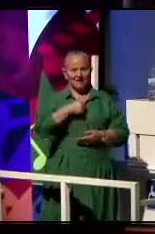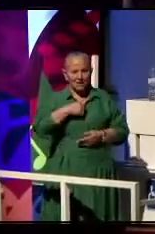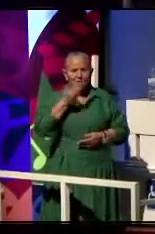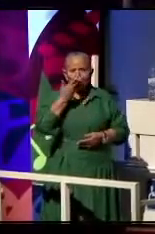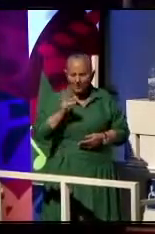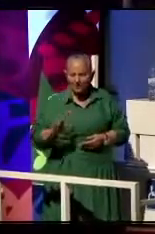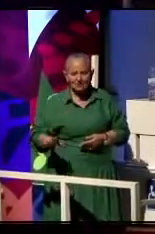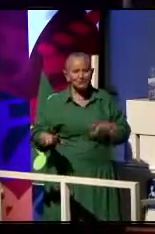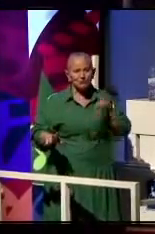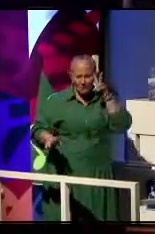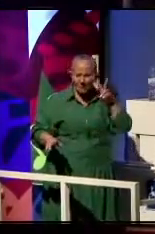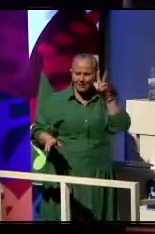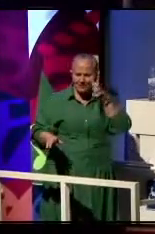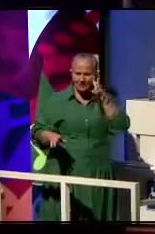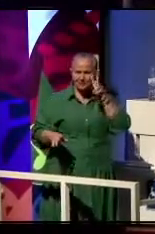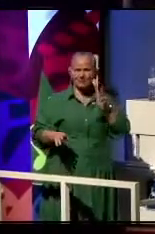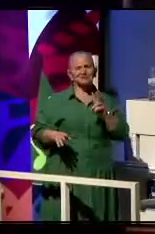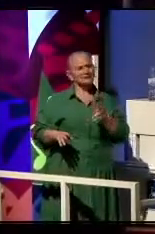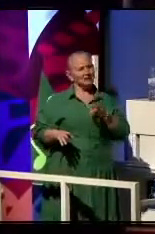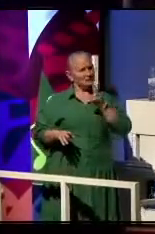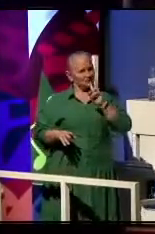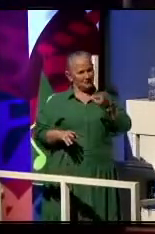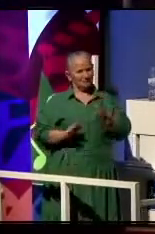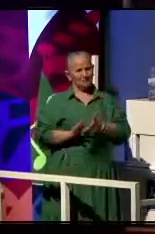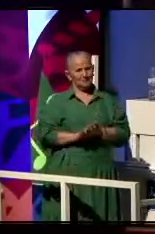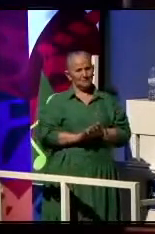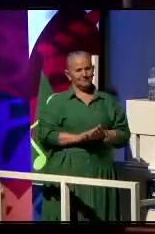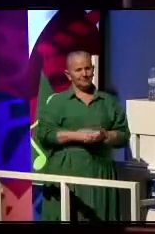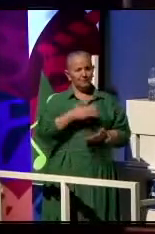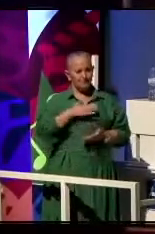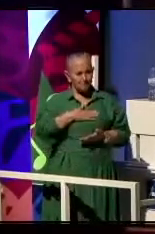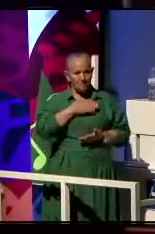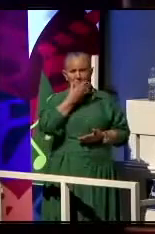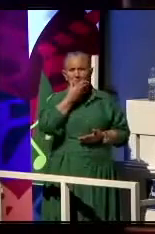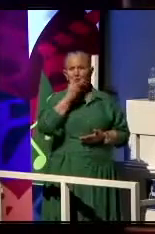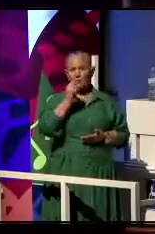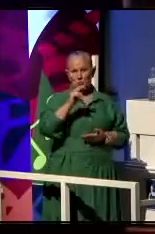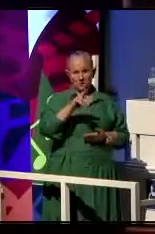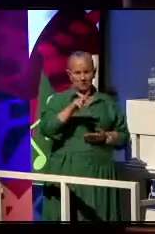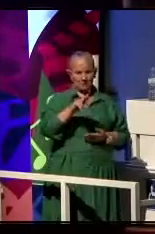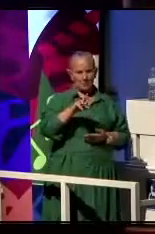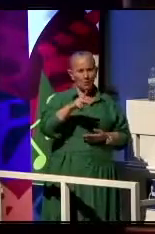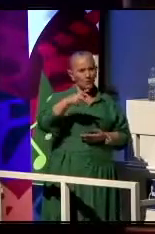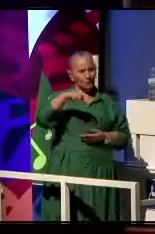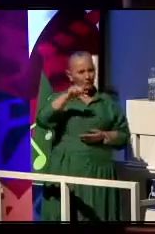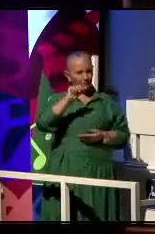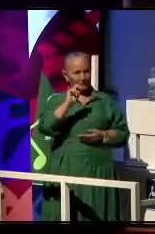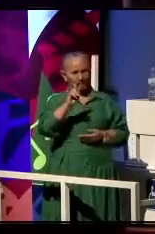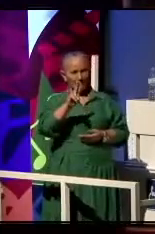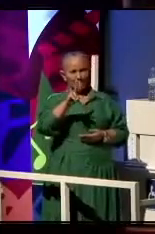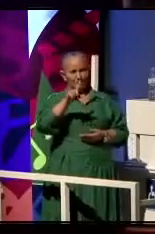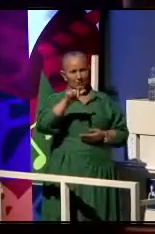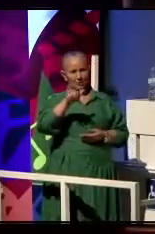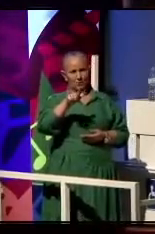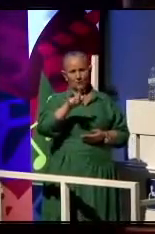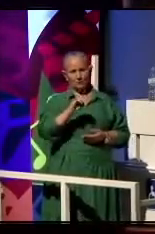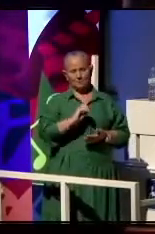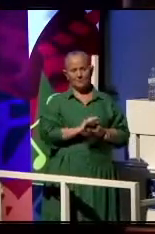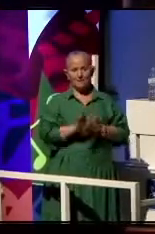essa cena e eu lembro do Paulo, meu irmão, com o Milton, nos lugares, nos bares da vida. Isso eu